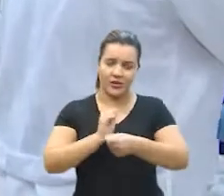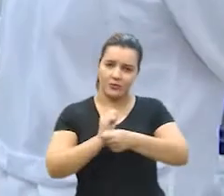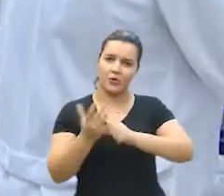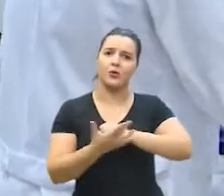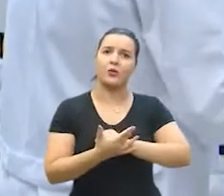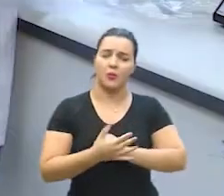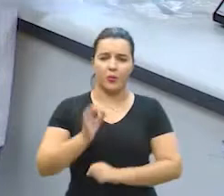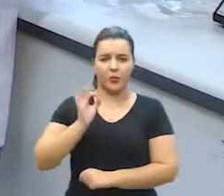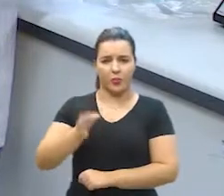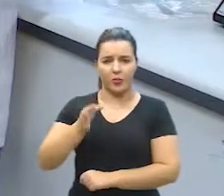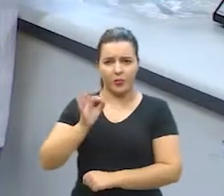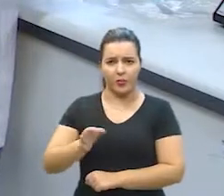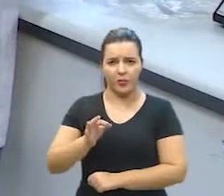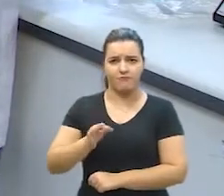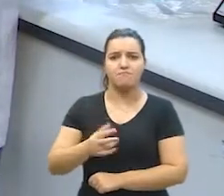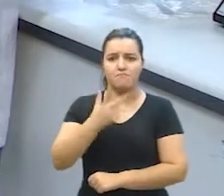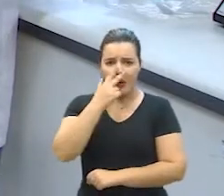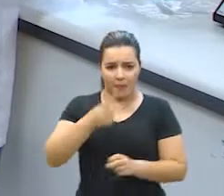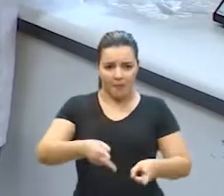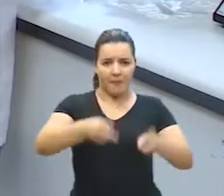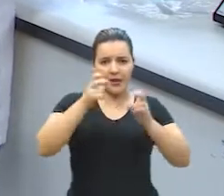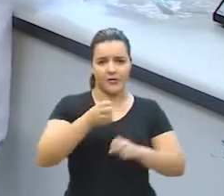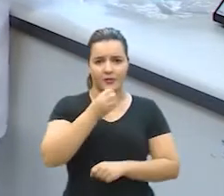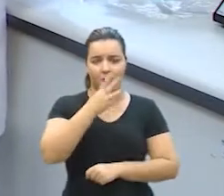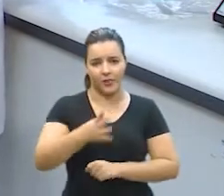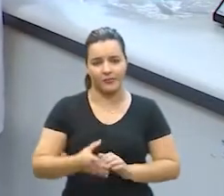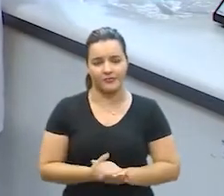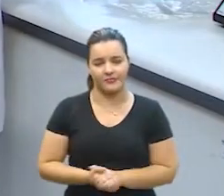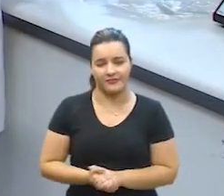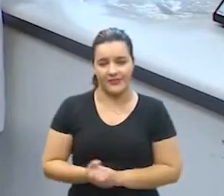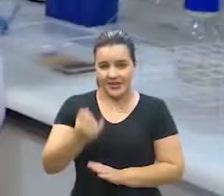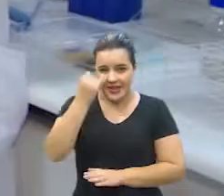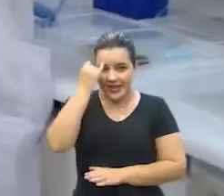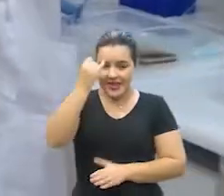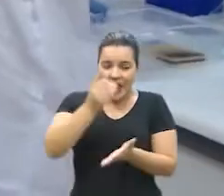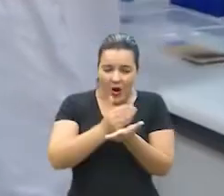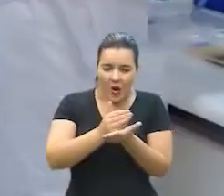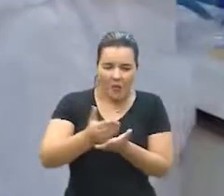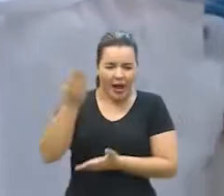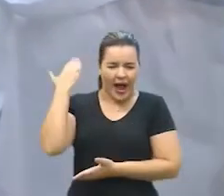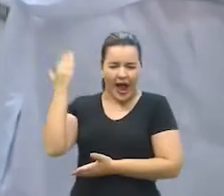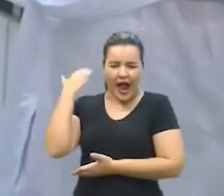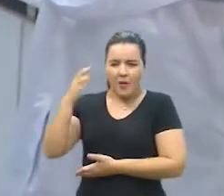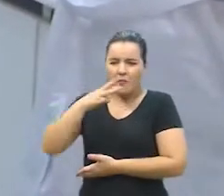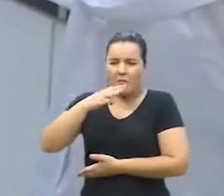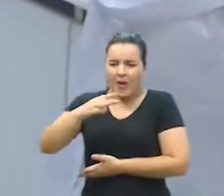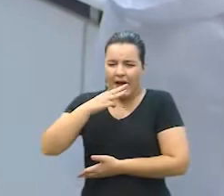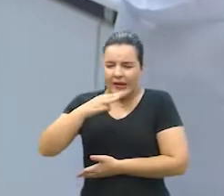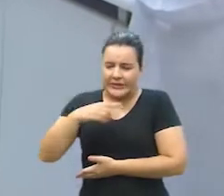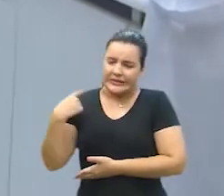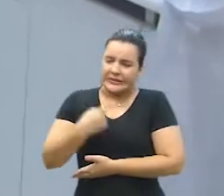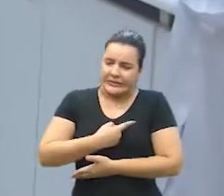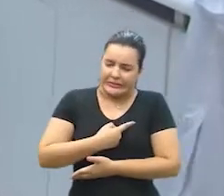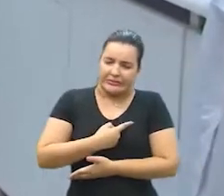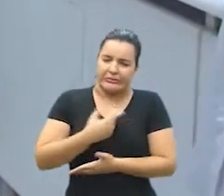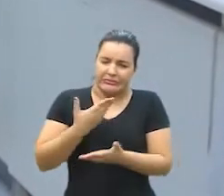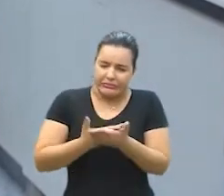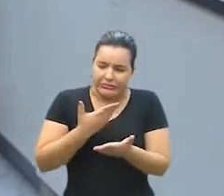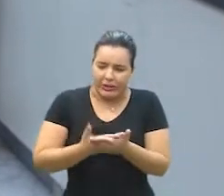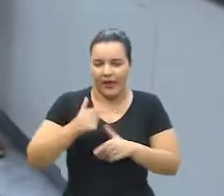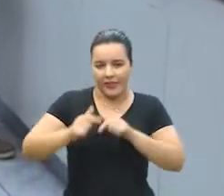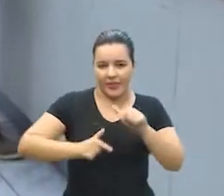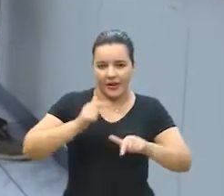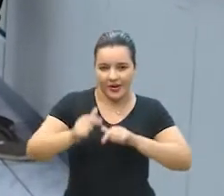99,99% de eficácia, o que é algo realmente muito expressivo. Uma ideia que surgiu no início da pandemia.